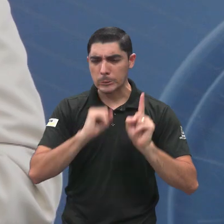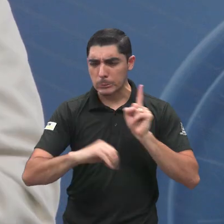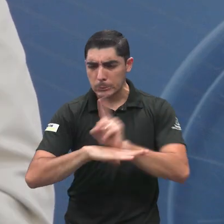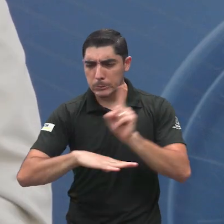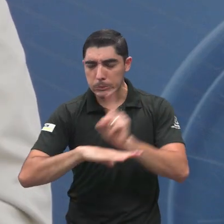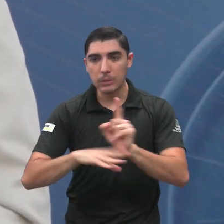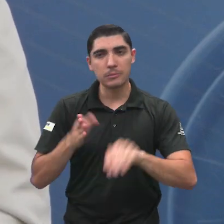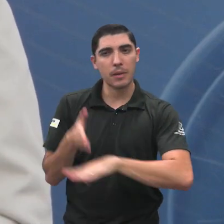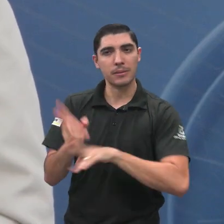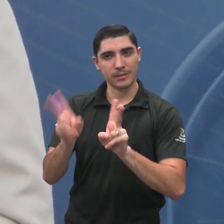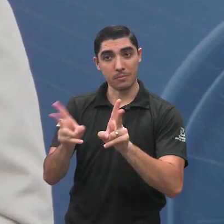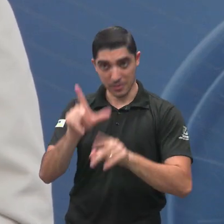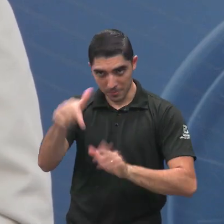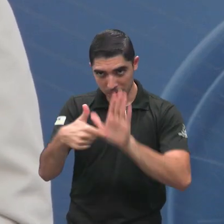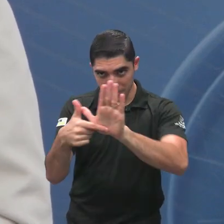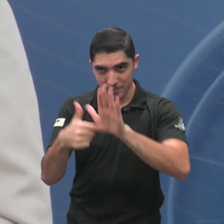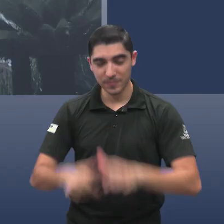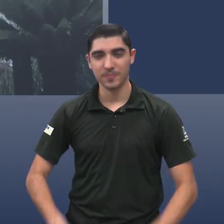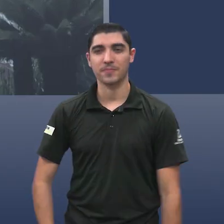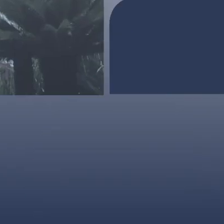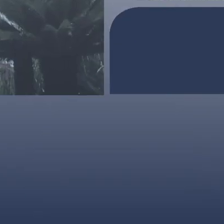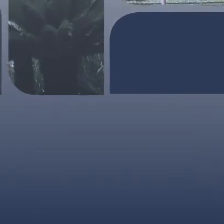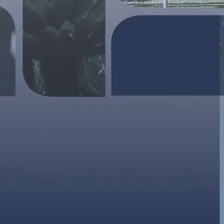ativa. Voltamos já.